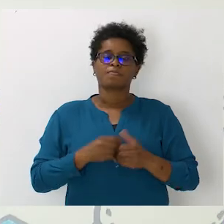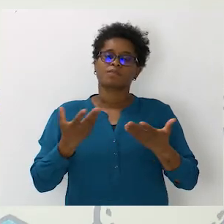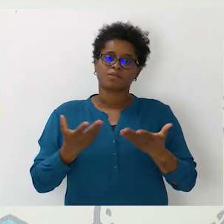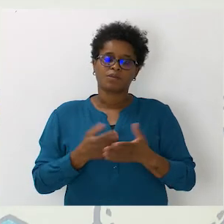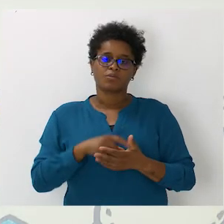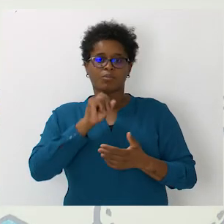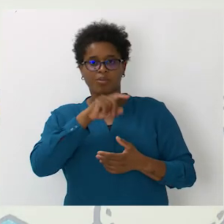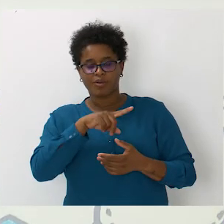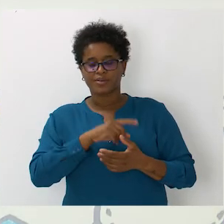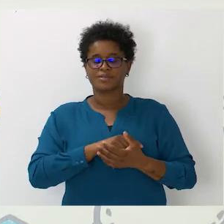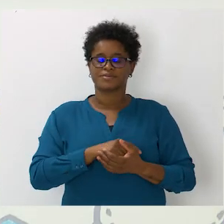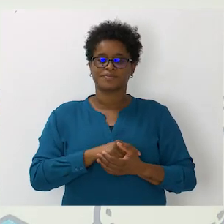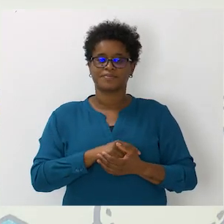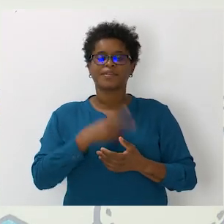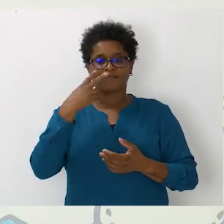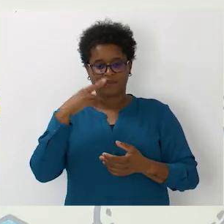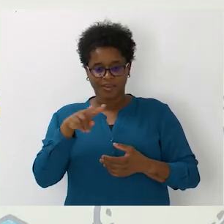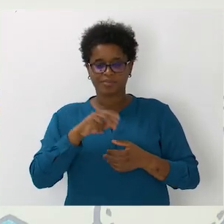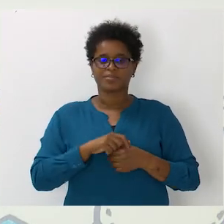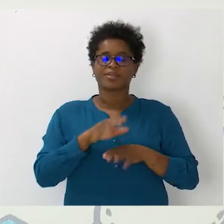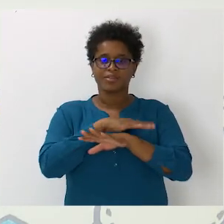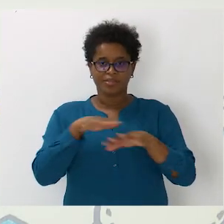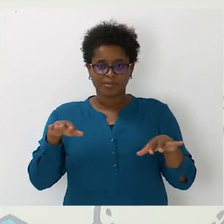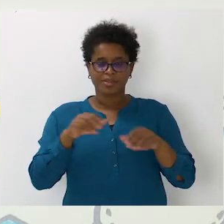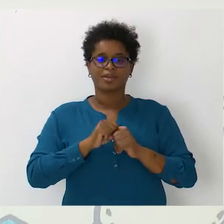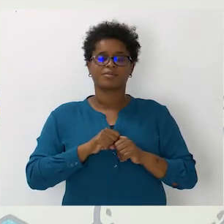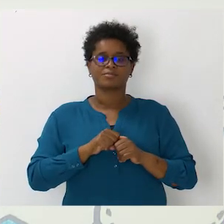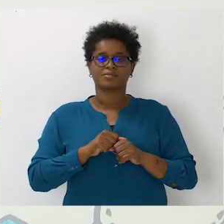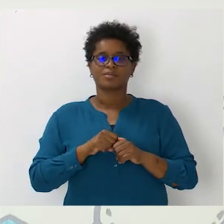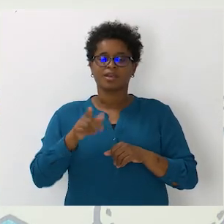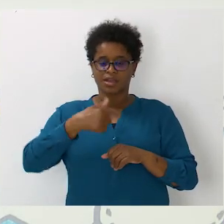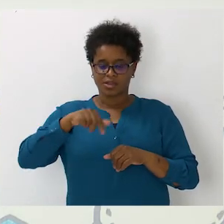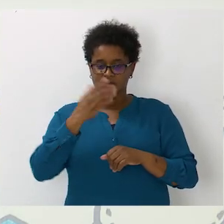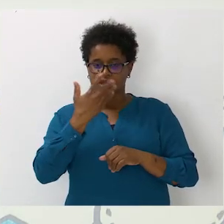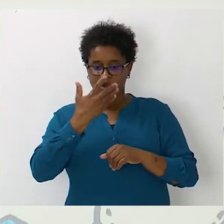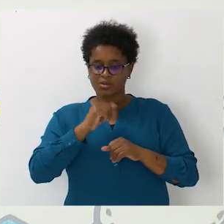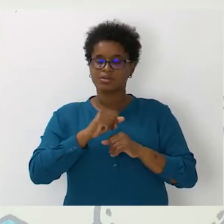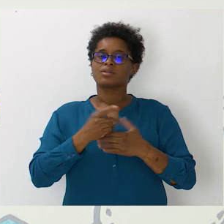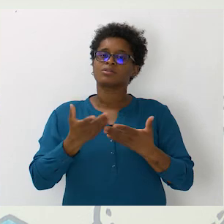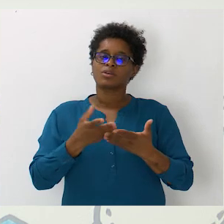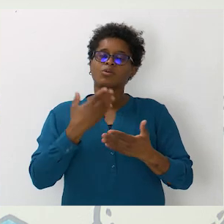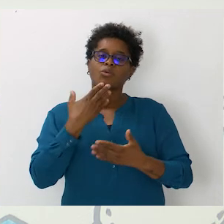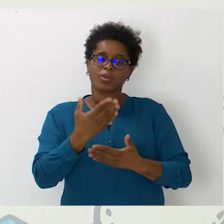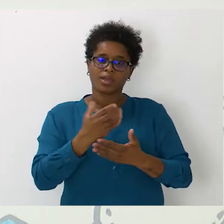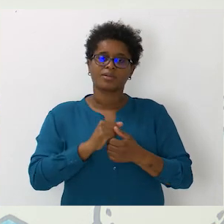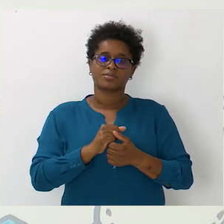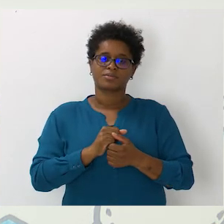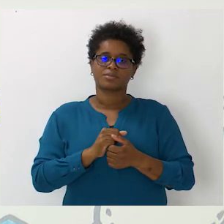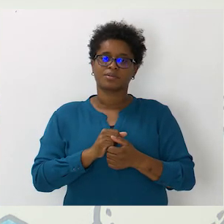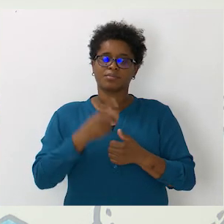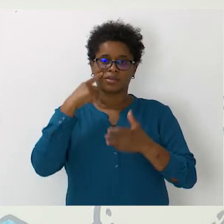como se podem observar, terminamos de facto a nossa aula. Portanto, muito obrigado